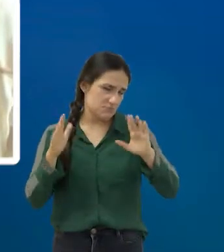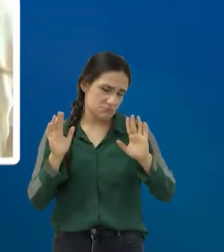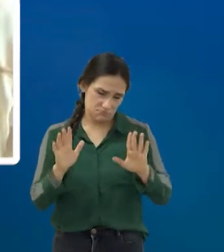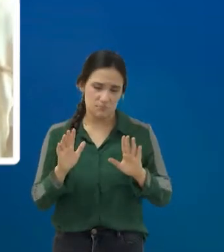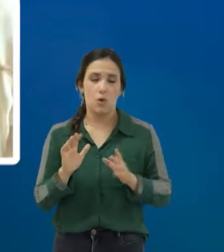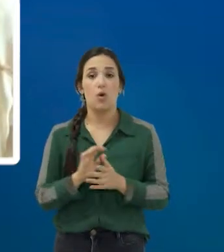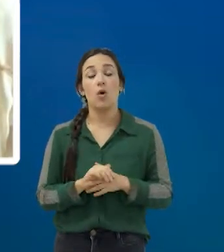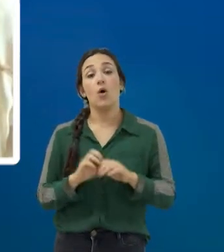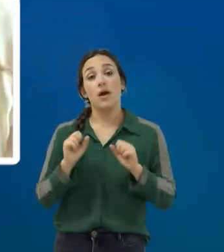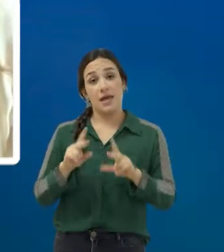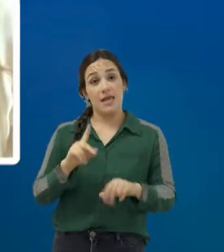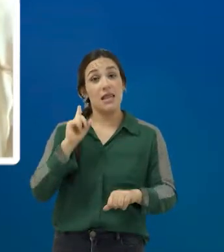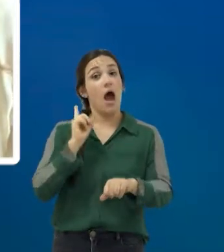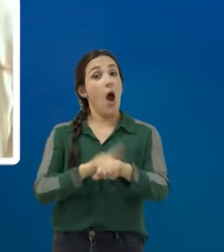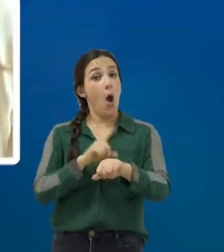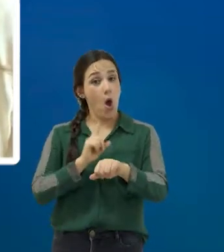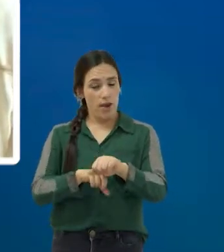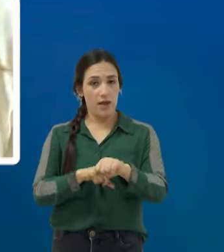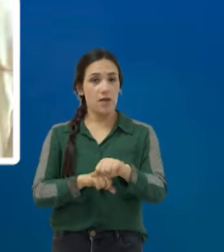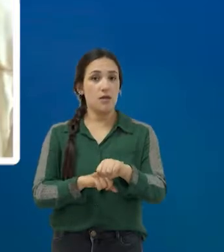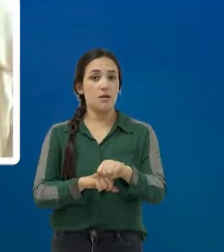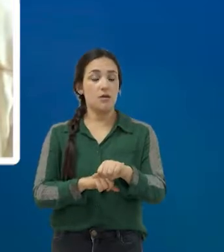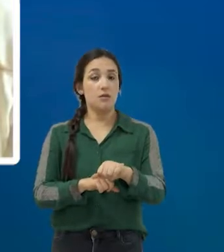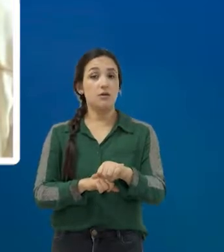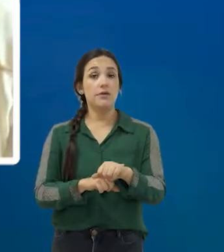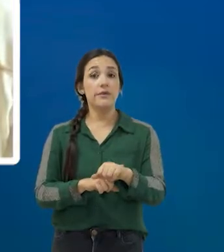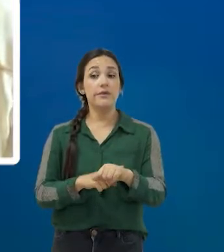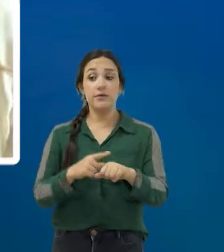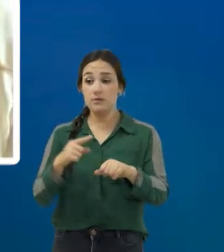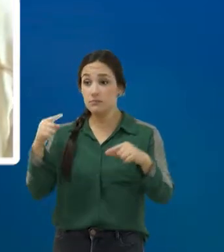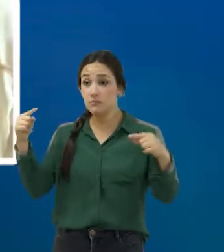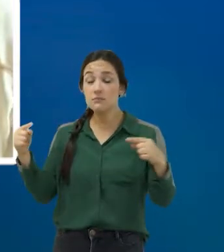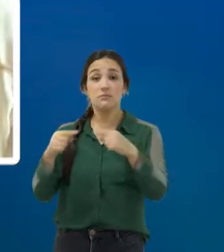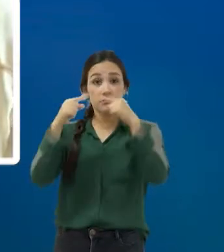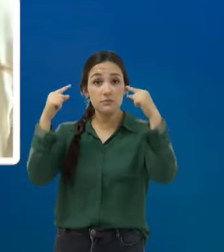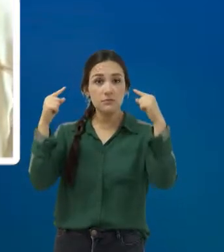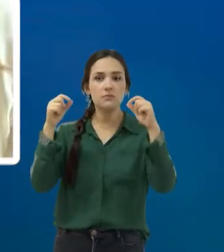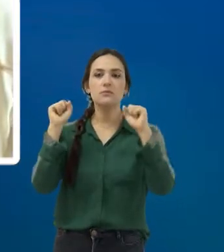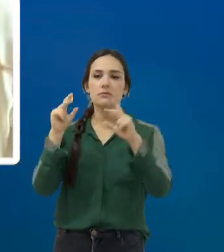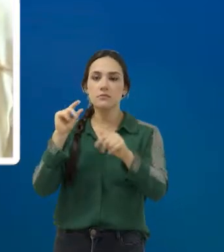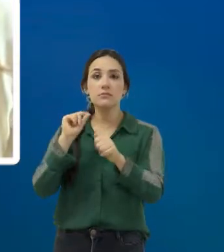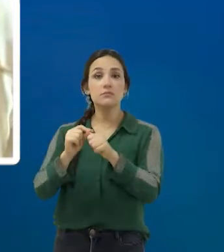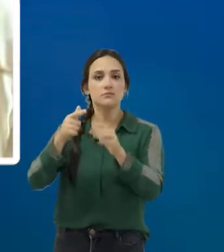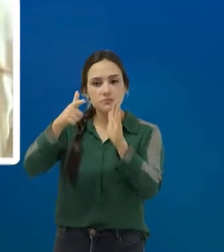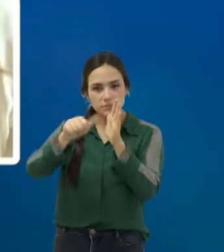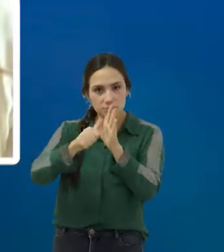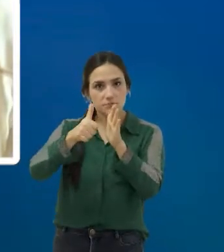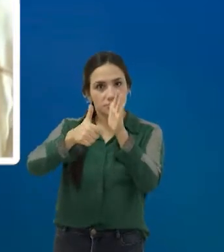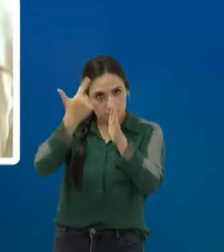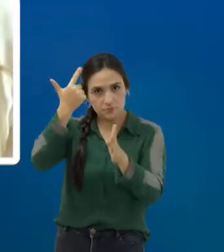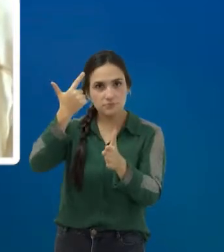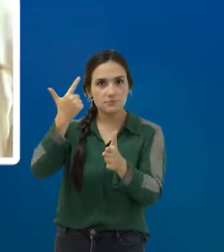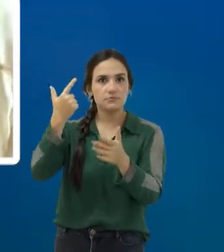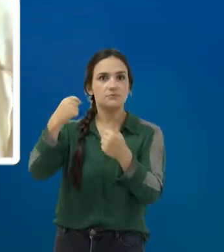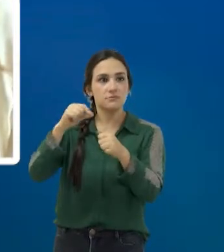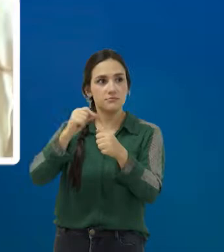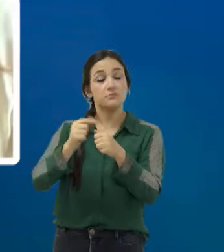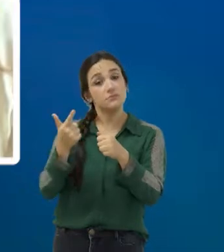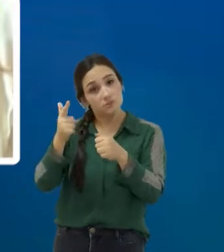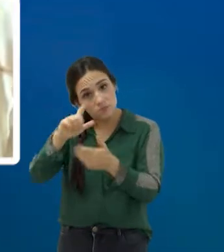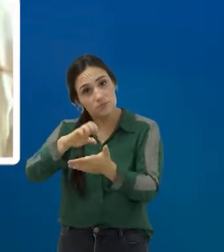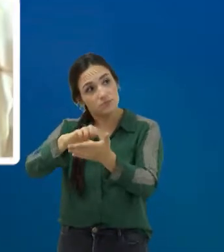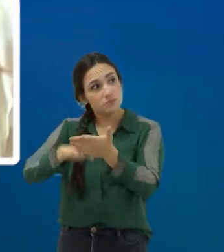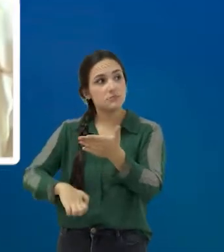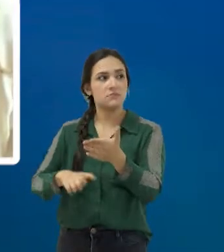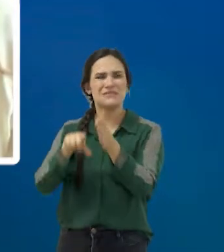dados. Então, quando essa primeira fase é compatível, aí ele faz novas coletas, porque os exames têm que